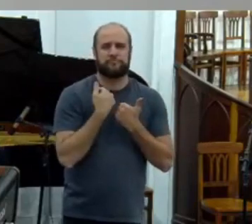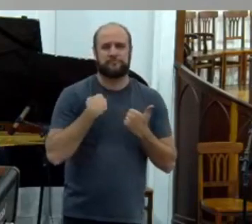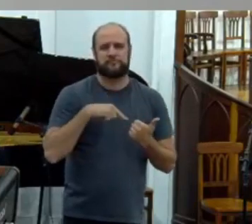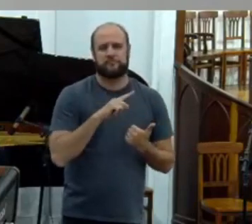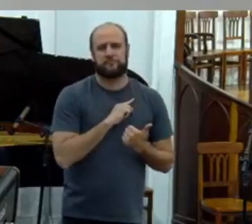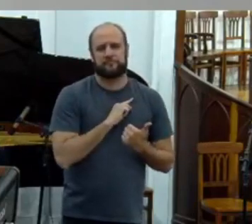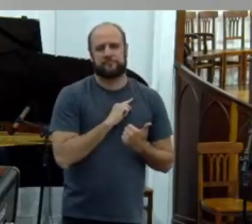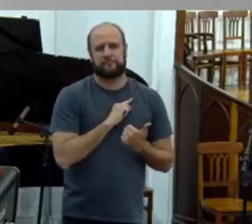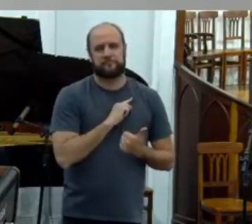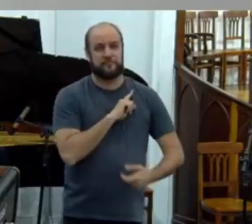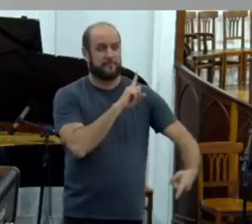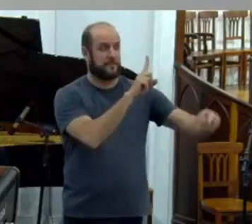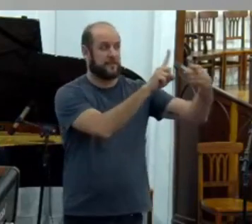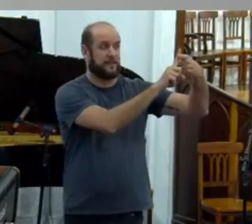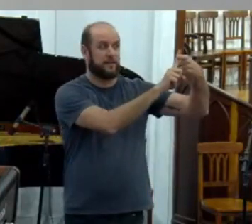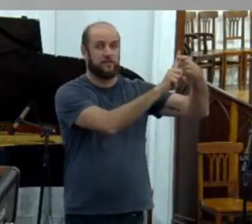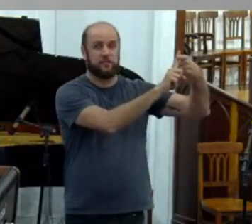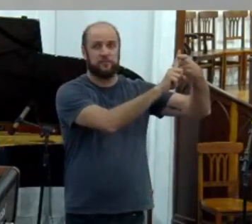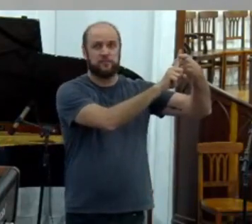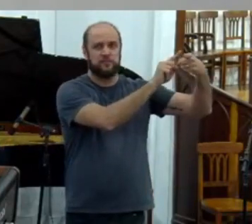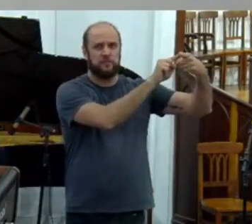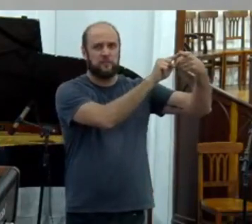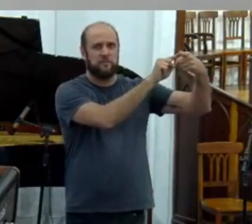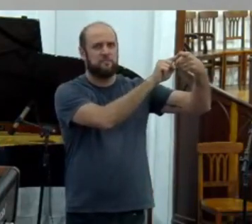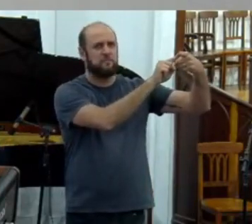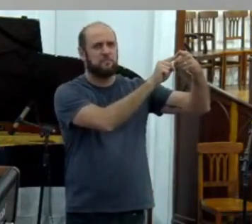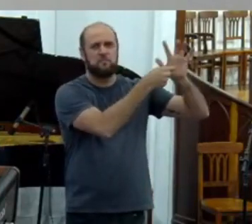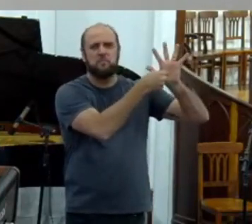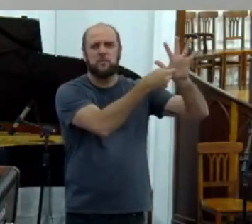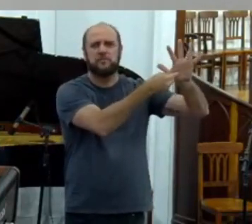para que naquela cruz ele dissesse que tudo está consumado,